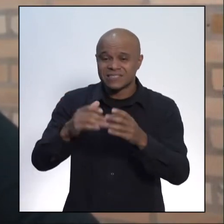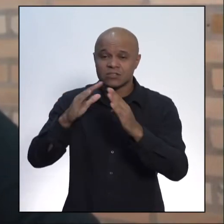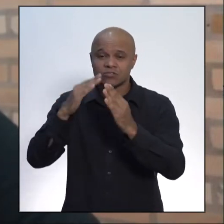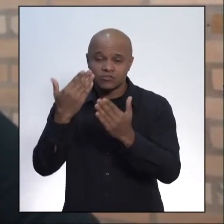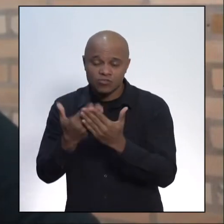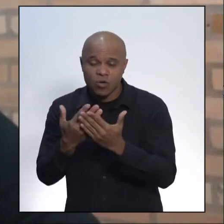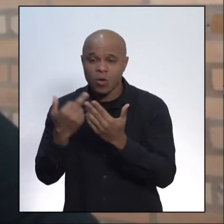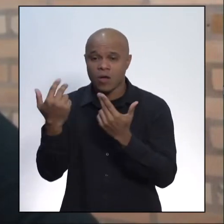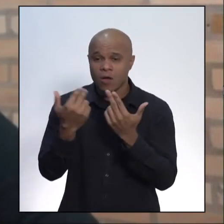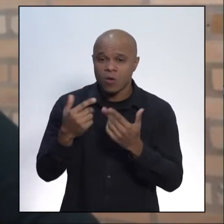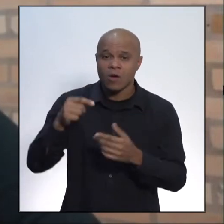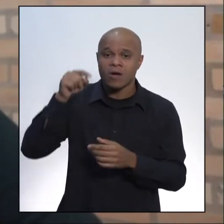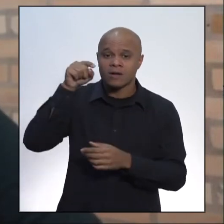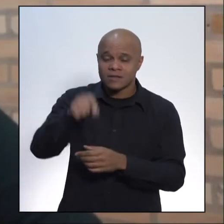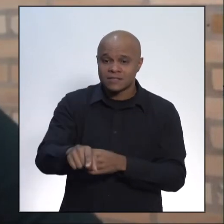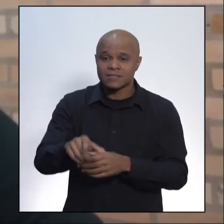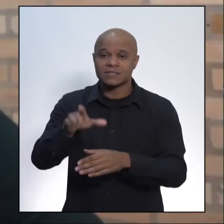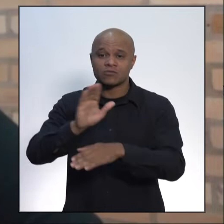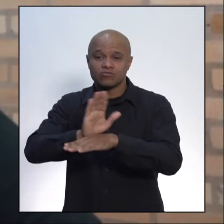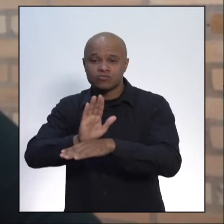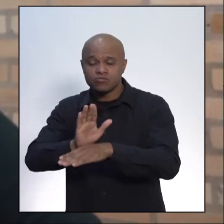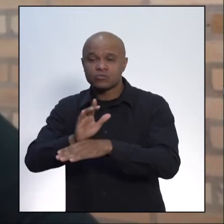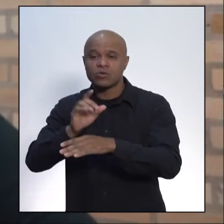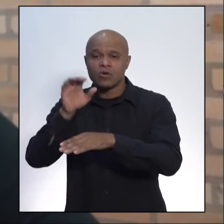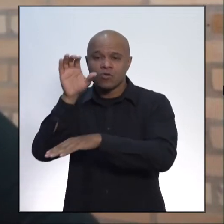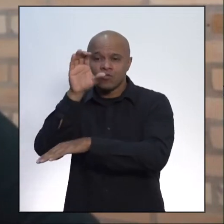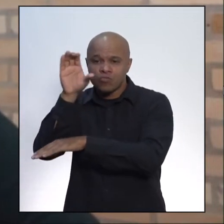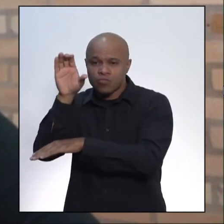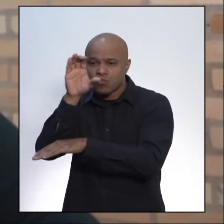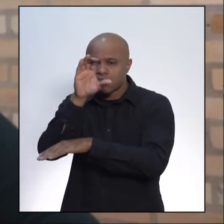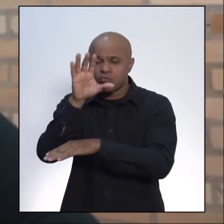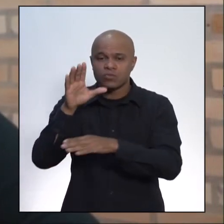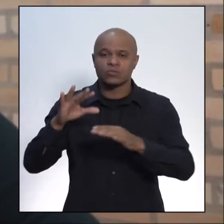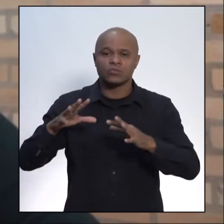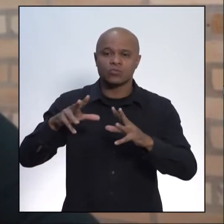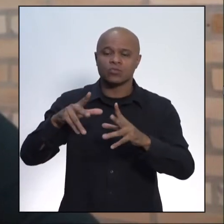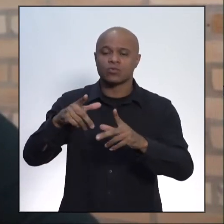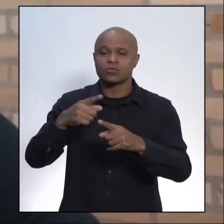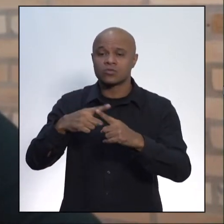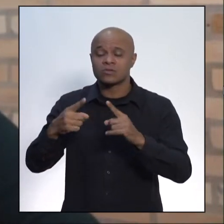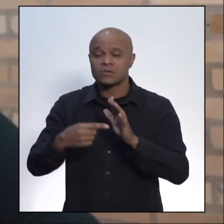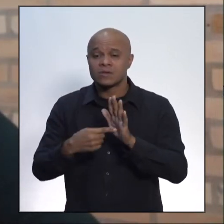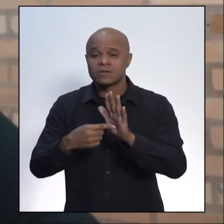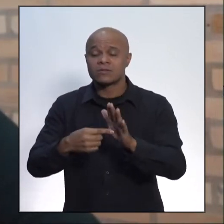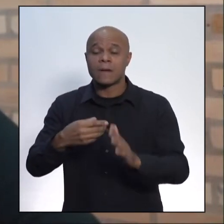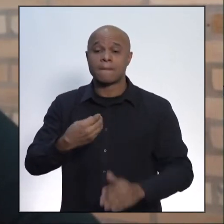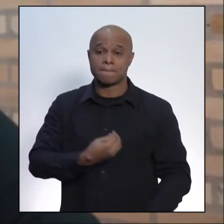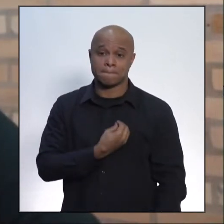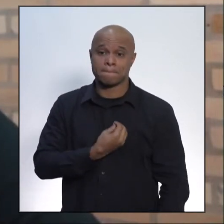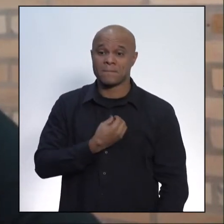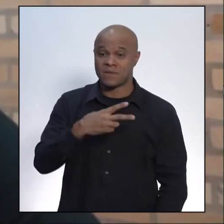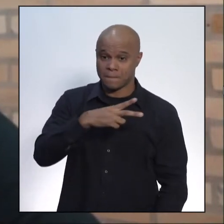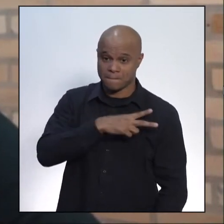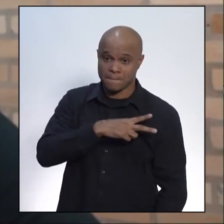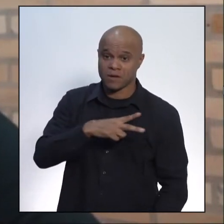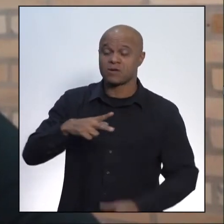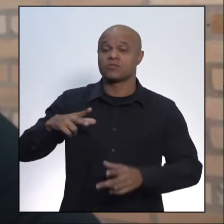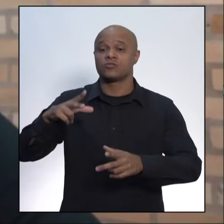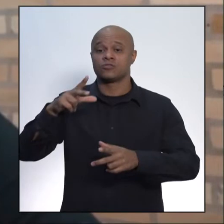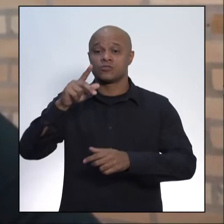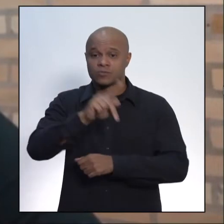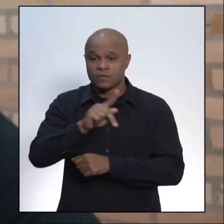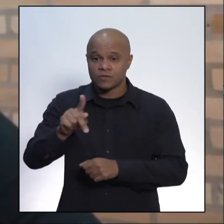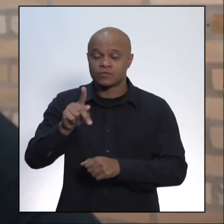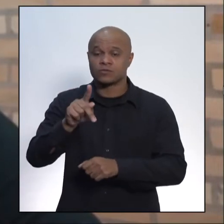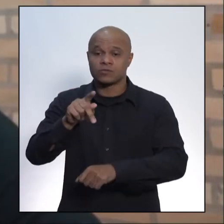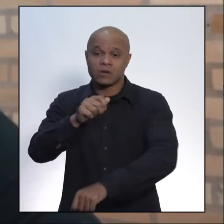que vocês estão, do Centro de Mídia, há uma exposição da vida daquele professor, né? E também há uma exposição da vida